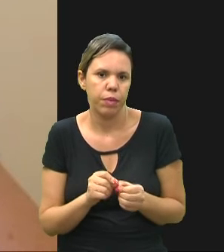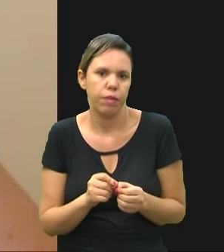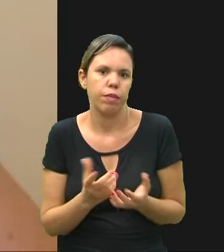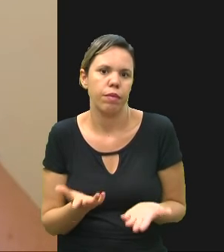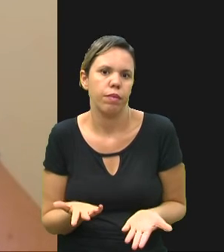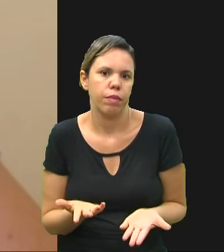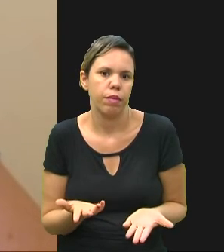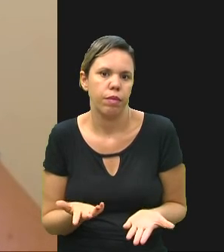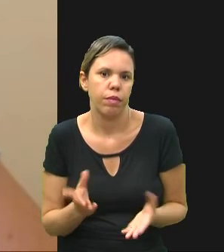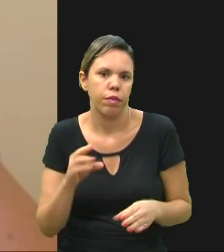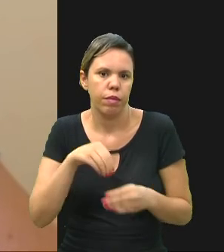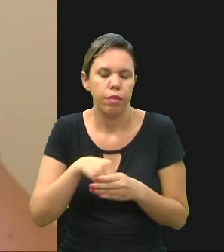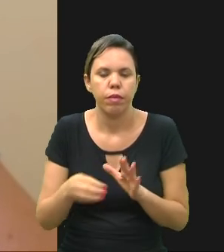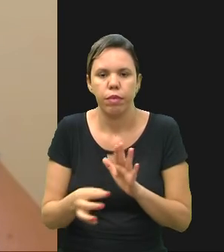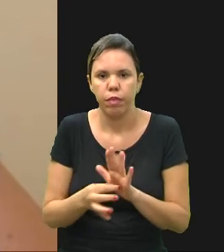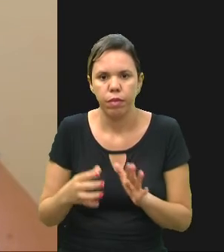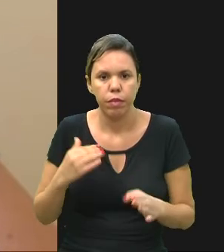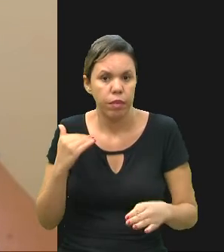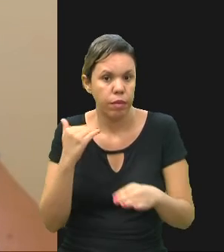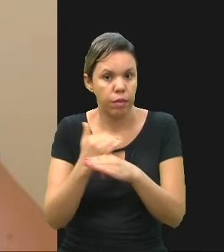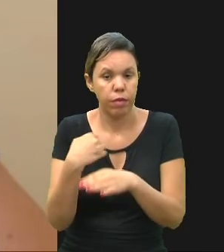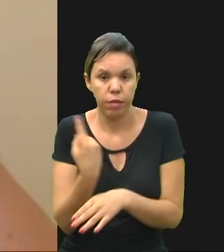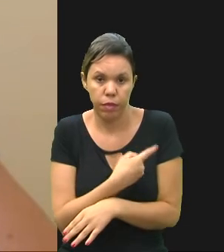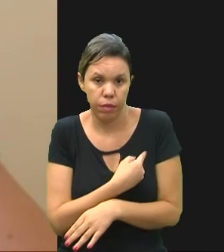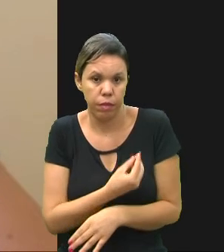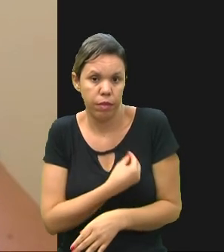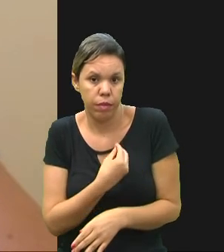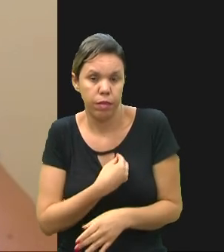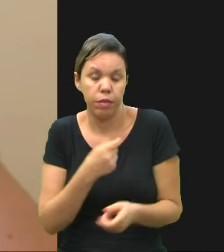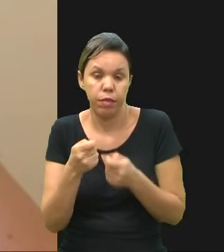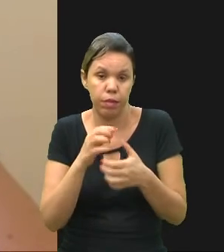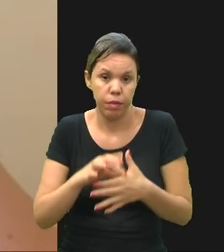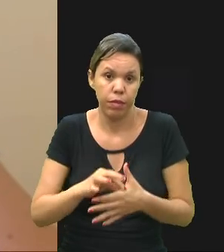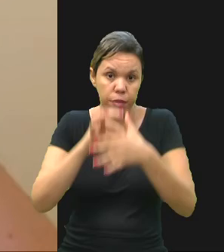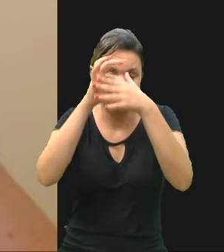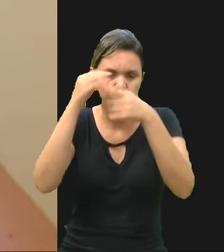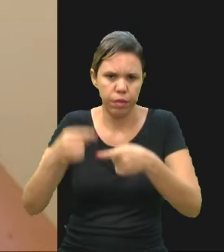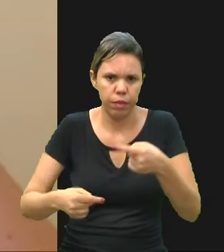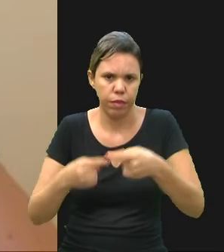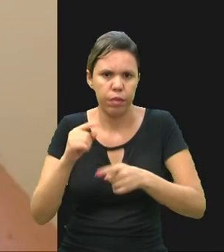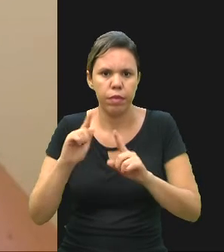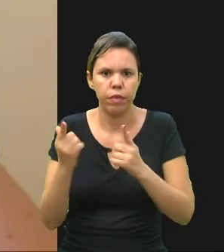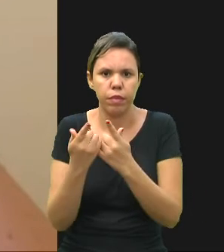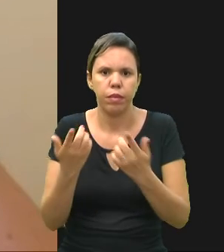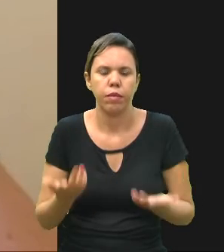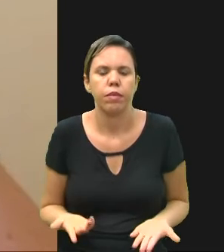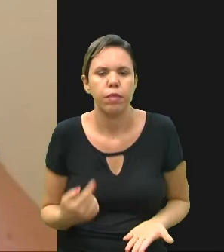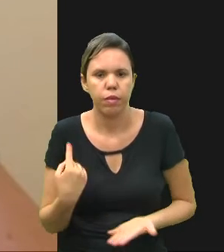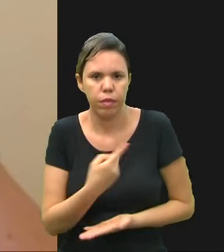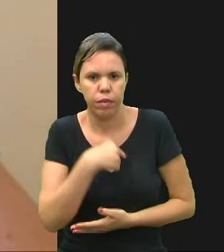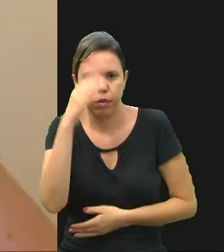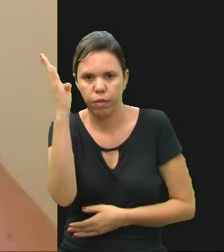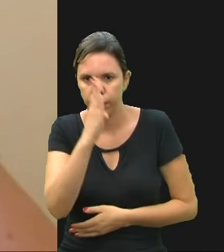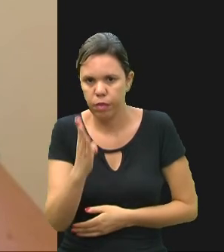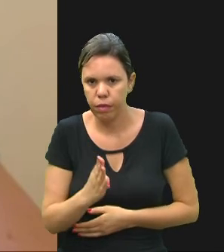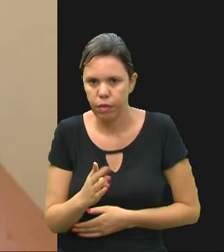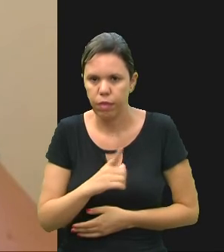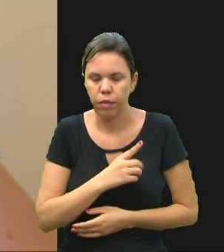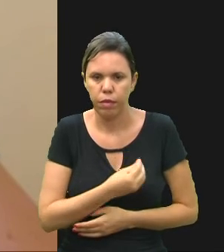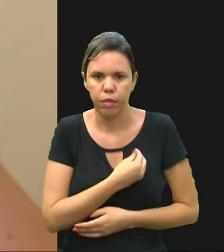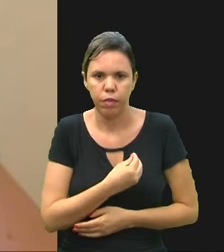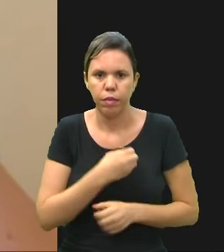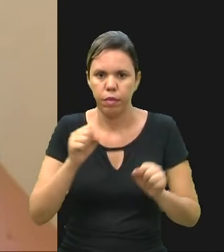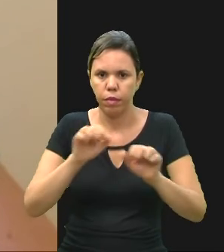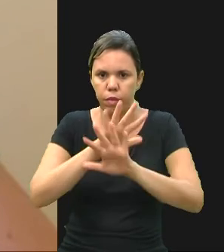de nos ver na posição de pária, nós deveríamos estar liderando esse debate globalmente. Nós, brasileiros,